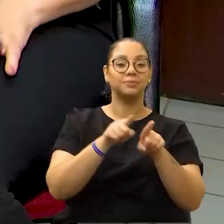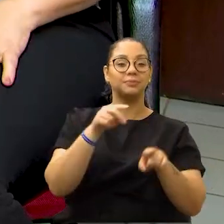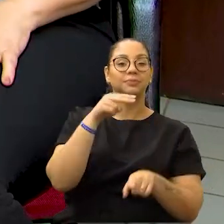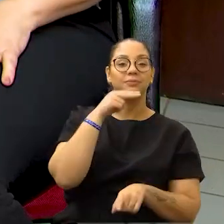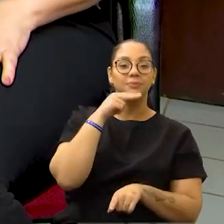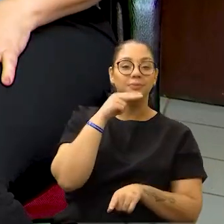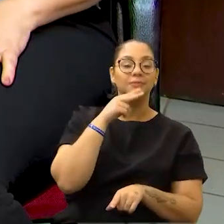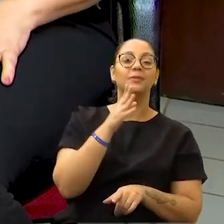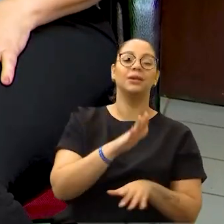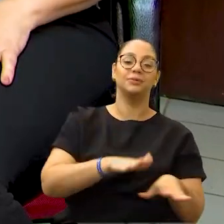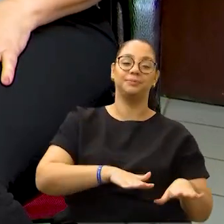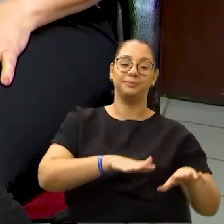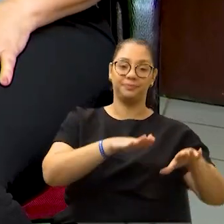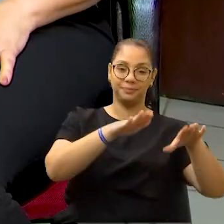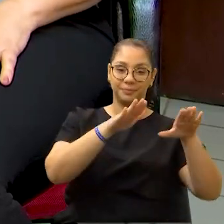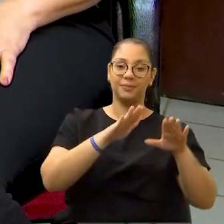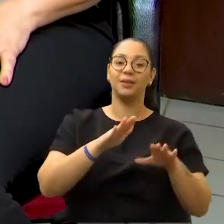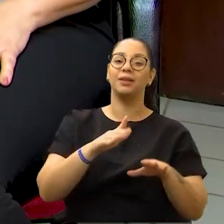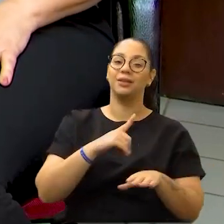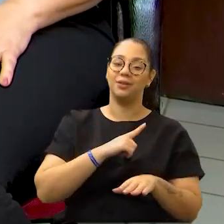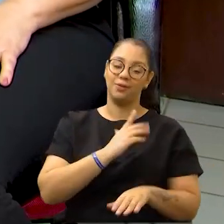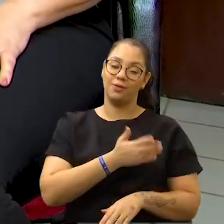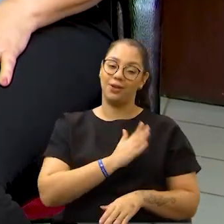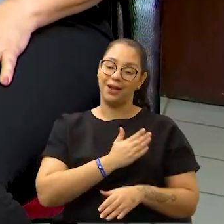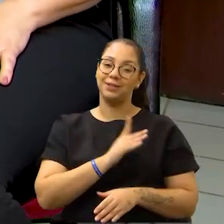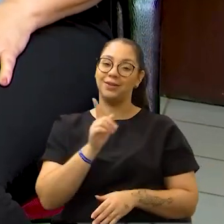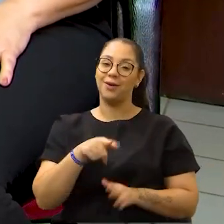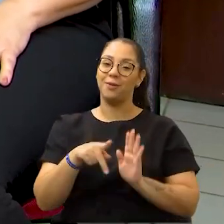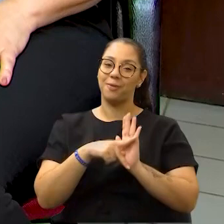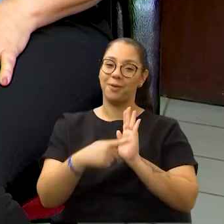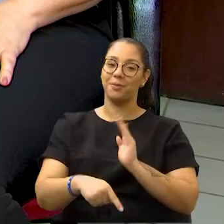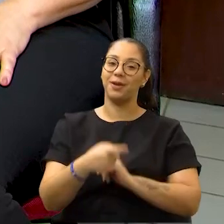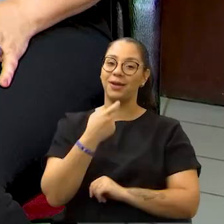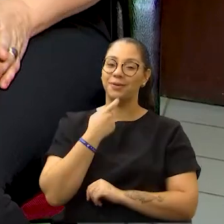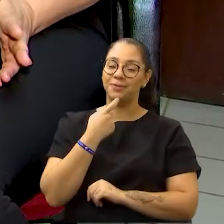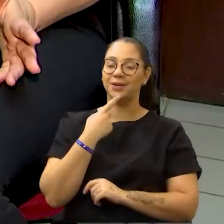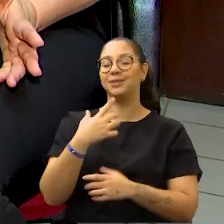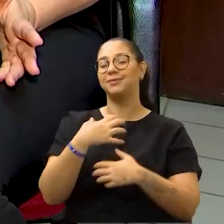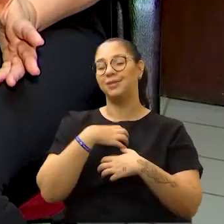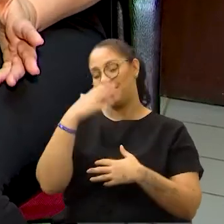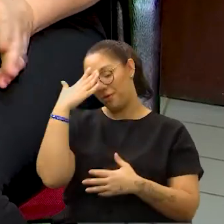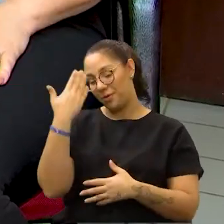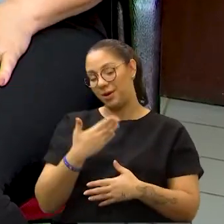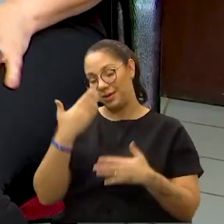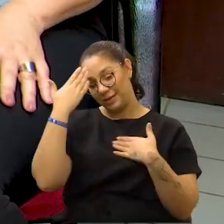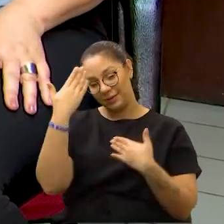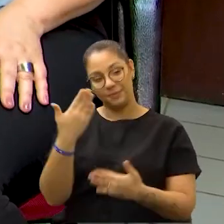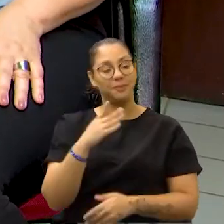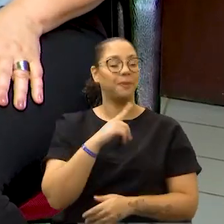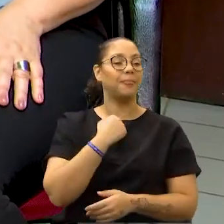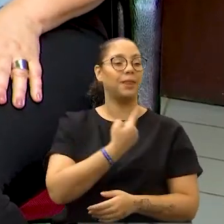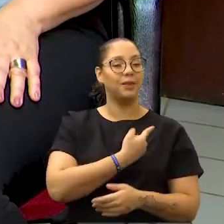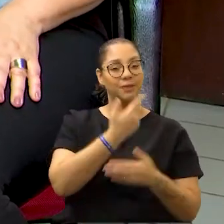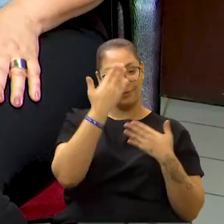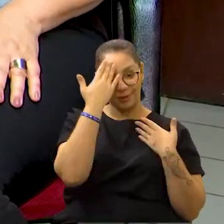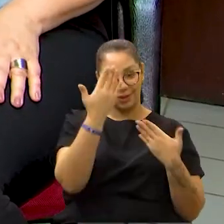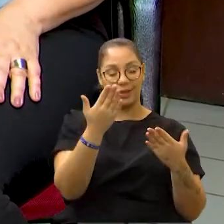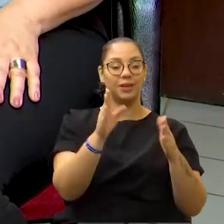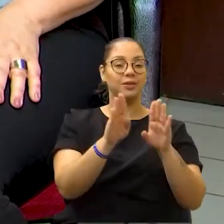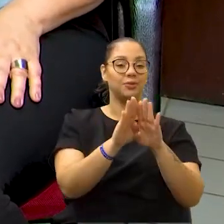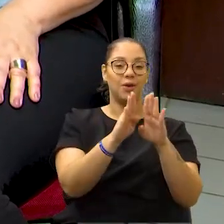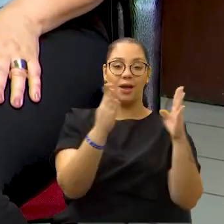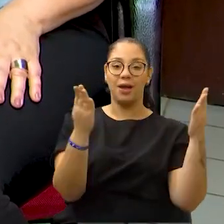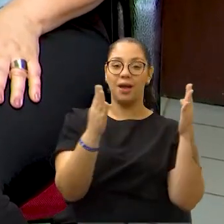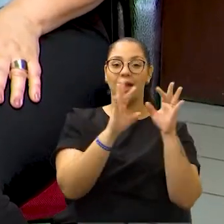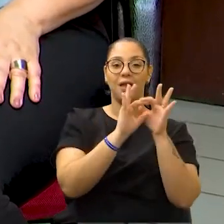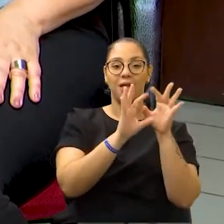coração e bastante trabalho. Então é uma honra estar aqui, eu agradeço. A gente que agradece vocês abrirem as